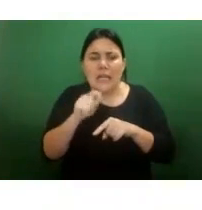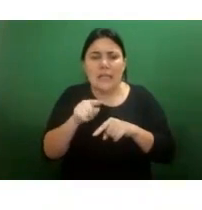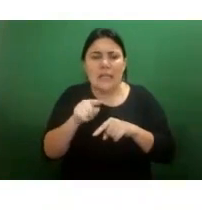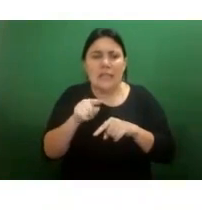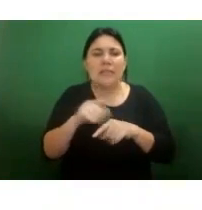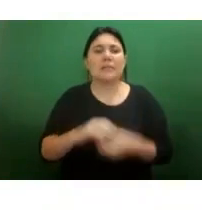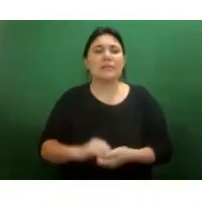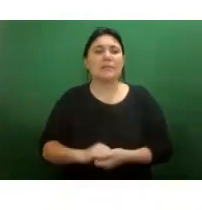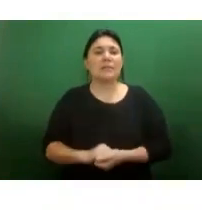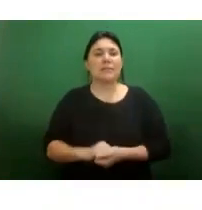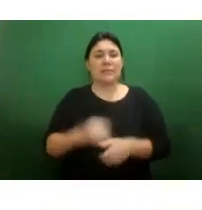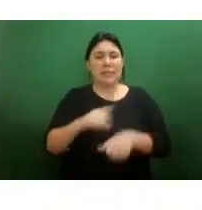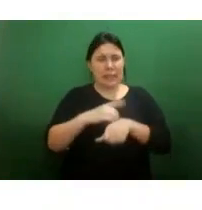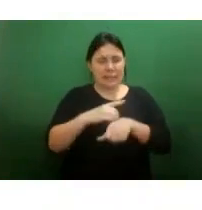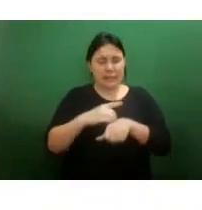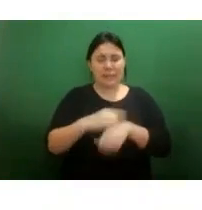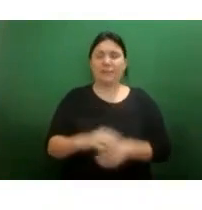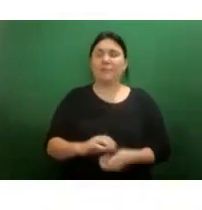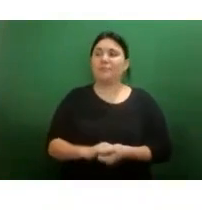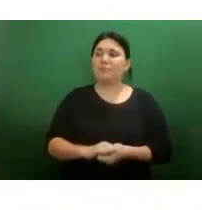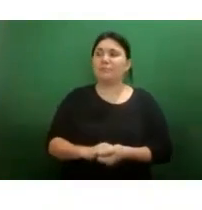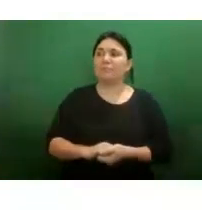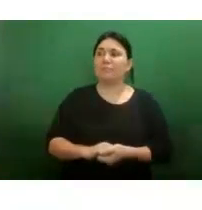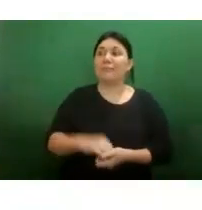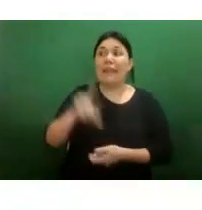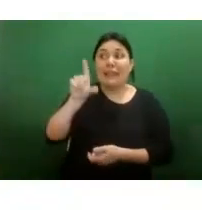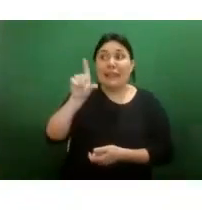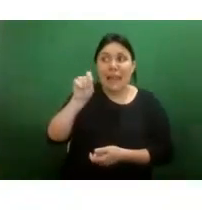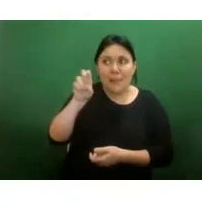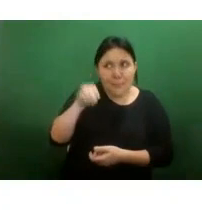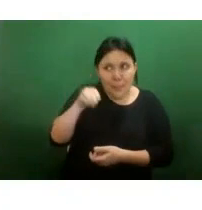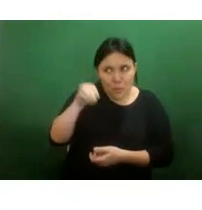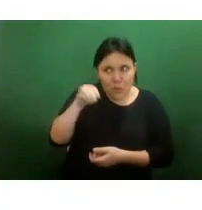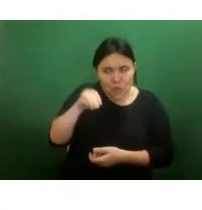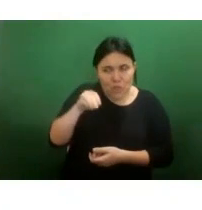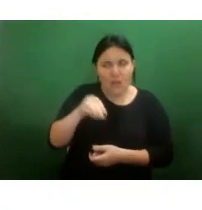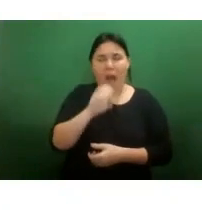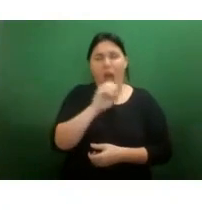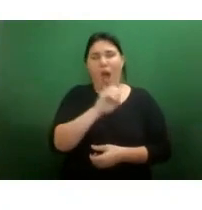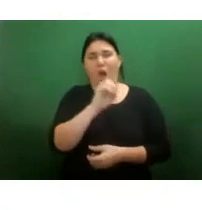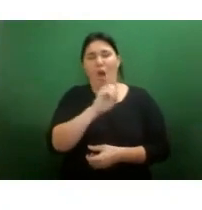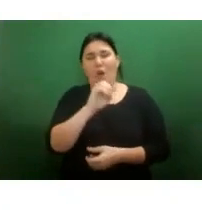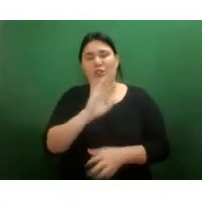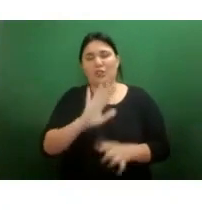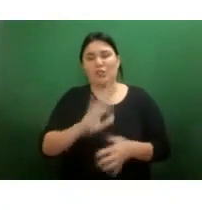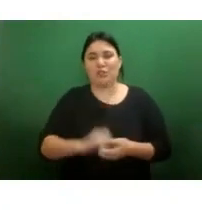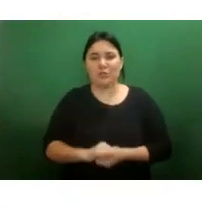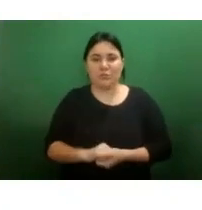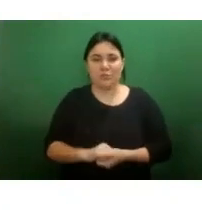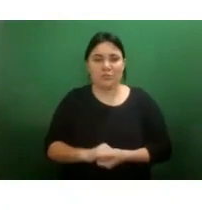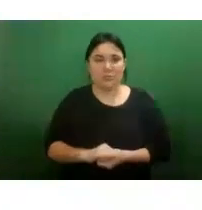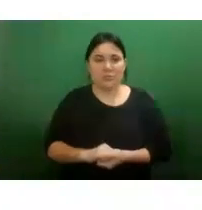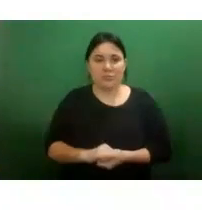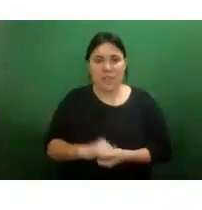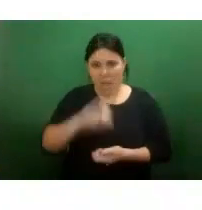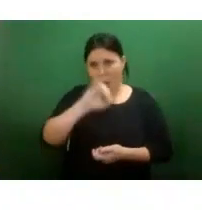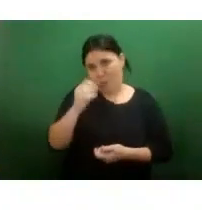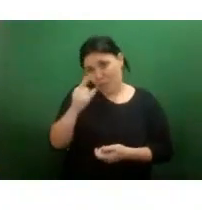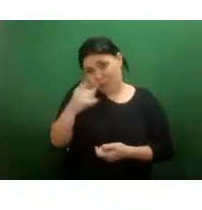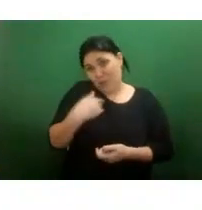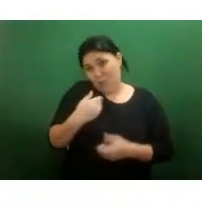Ainda tens em torno de 10 minutinhos, Lívia. Então, tá bom, ótimo, porque eu já estou Eu vendo posso aqui. fazer, então, aproveitar que tu me permitiste